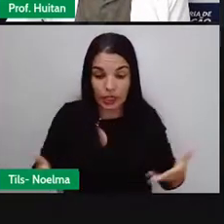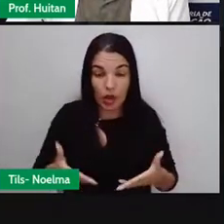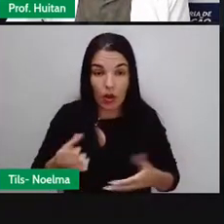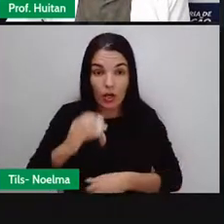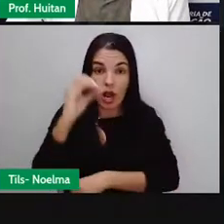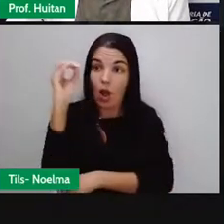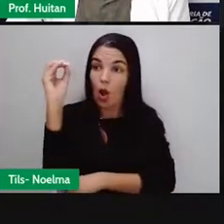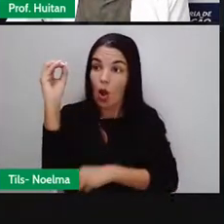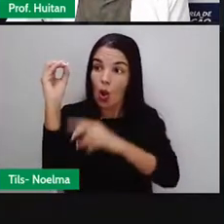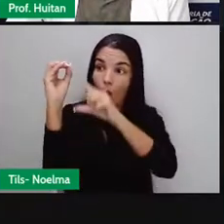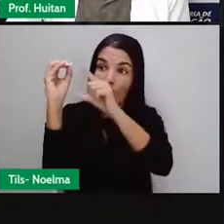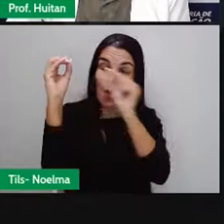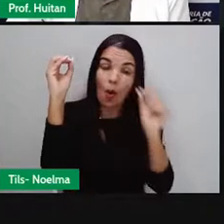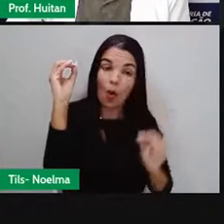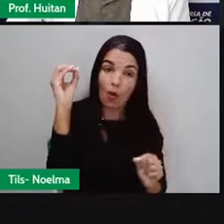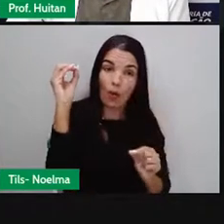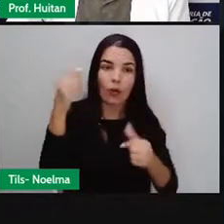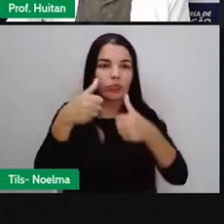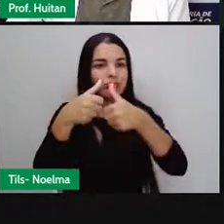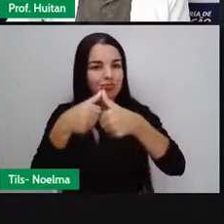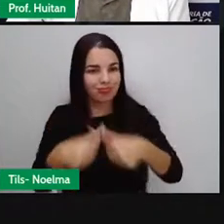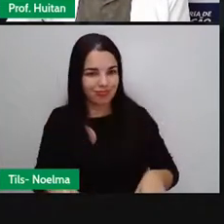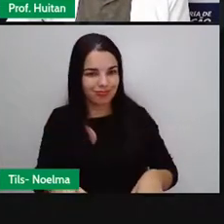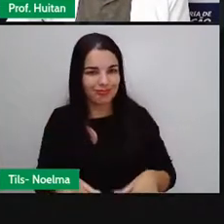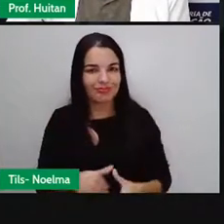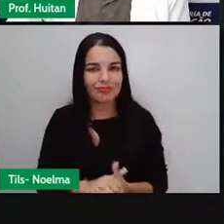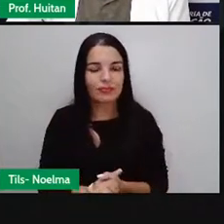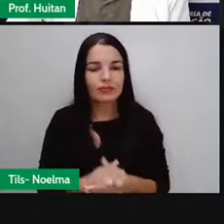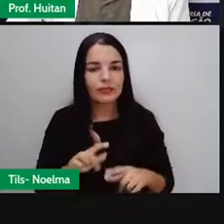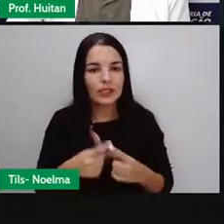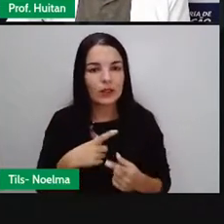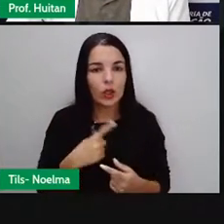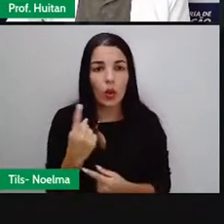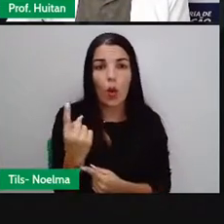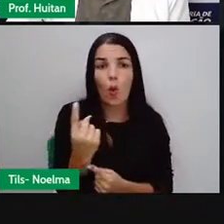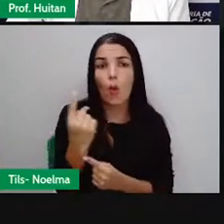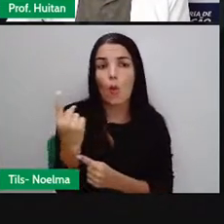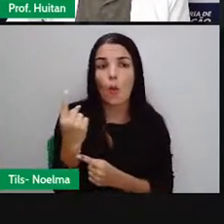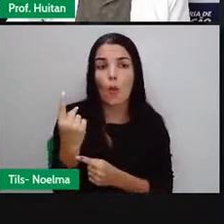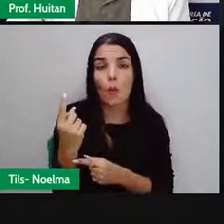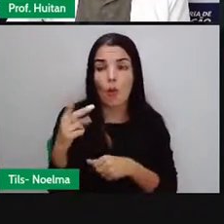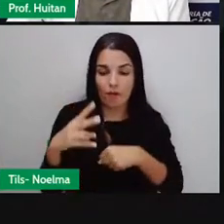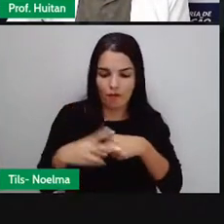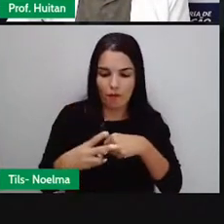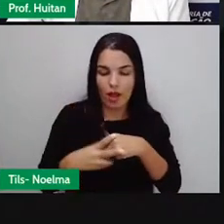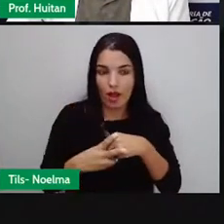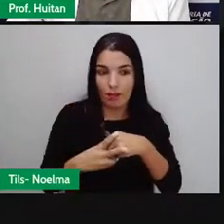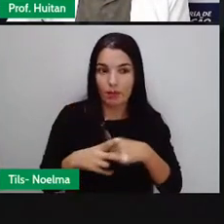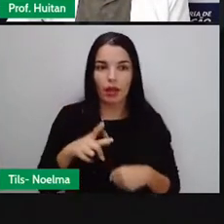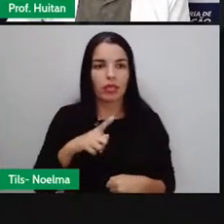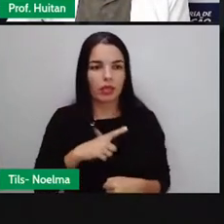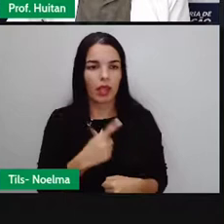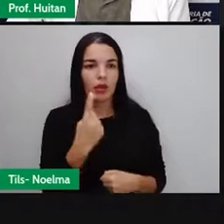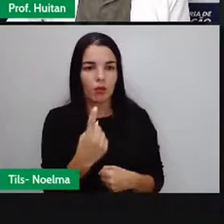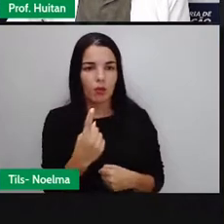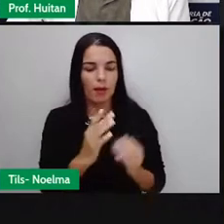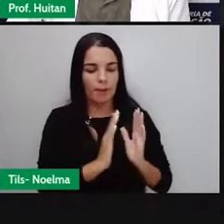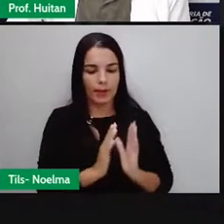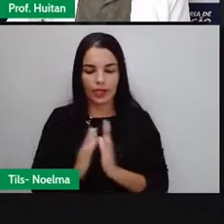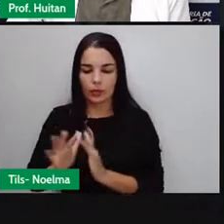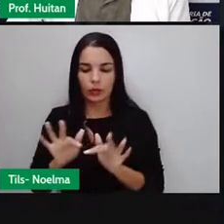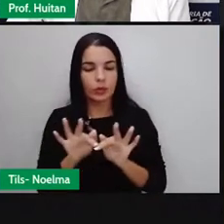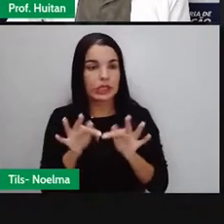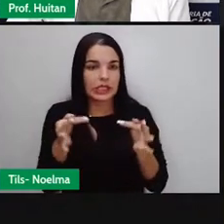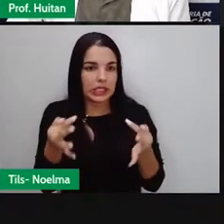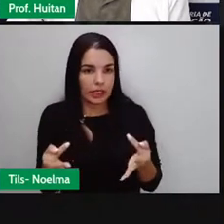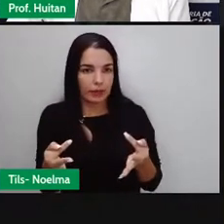verbo estar, né, um único verbo, então temos uma única oração. O período é simples.